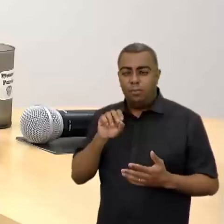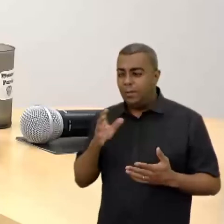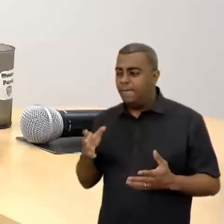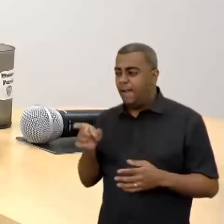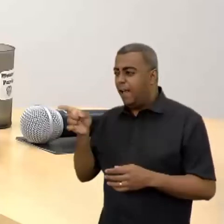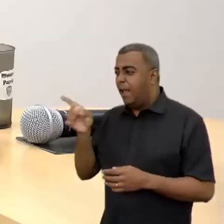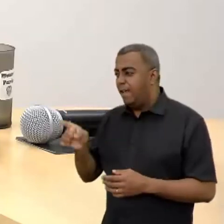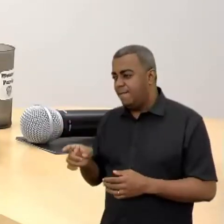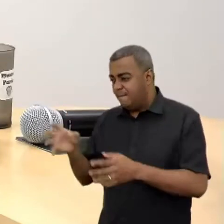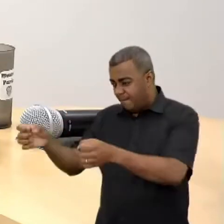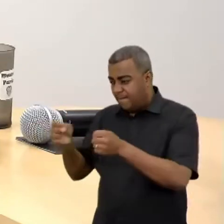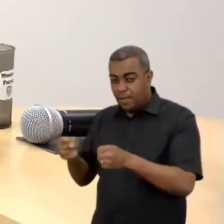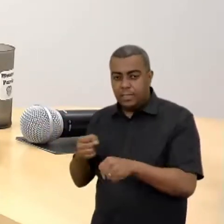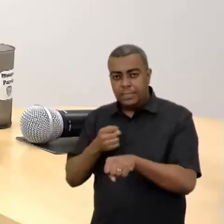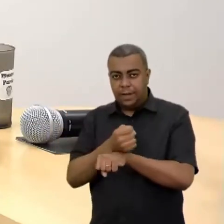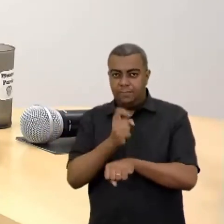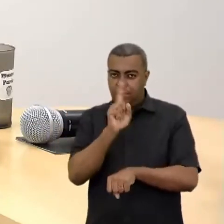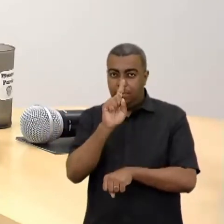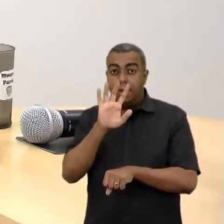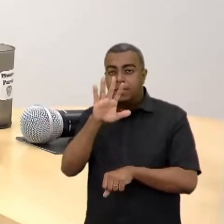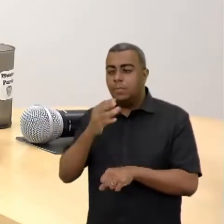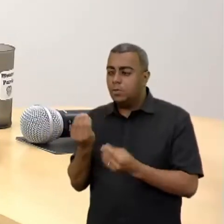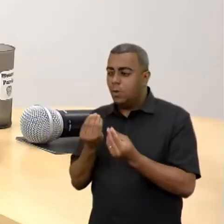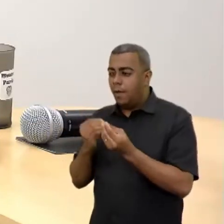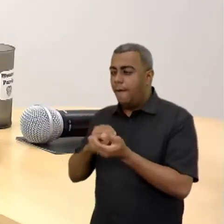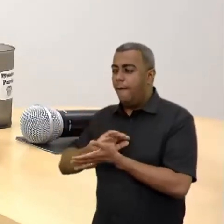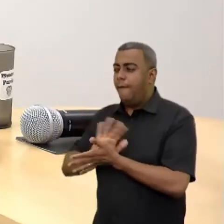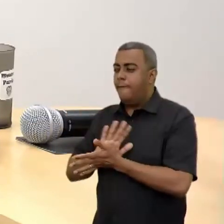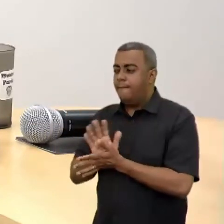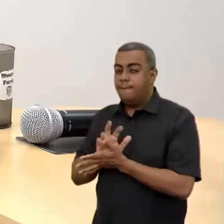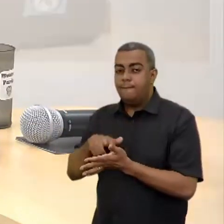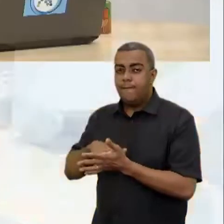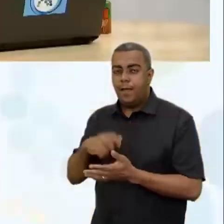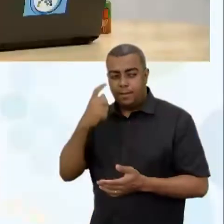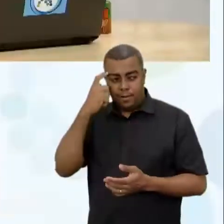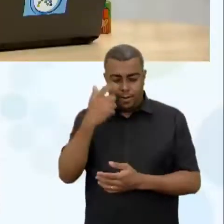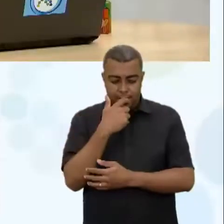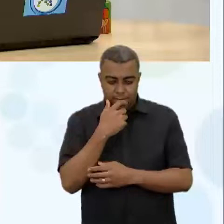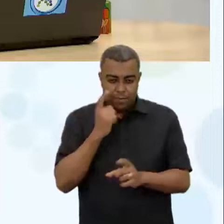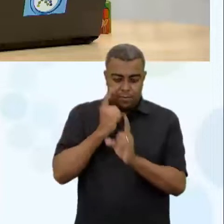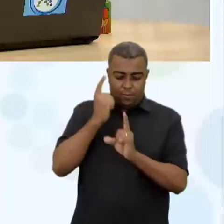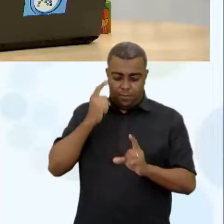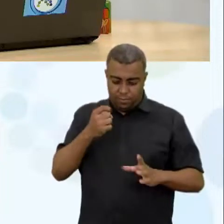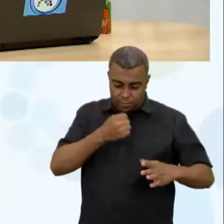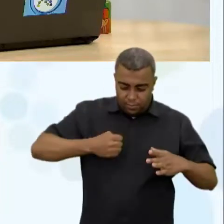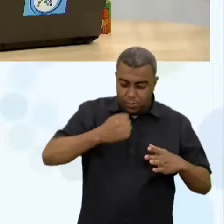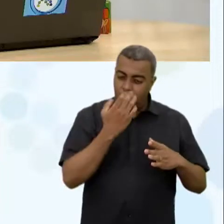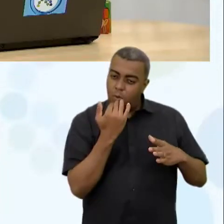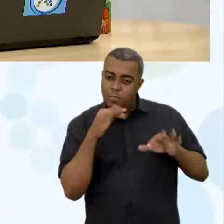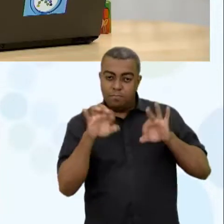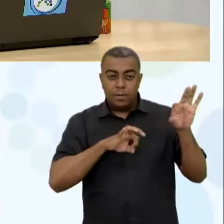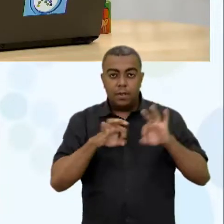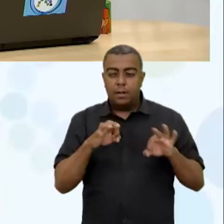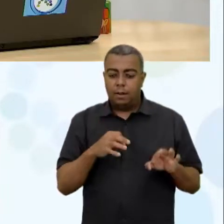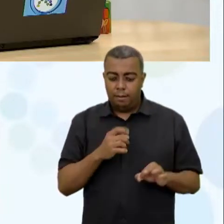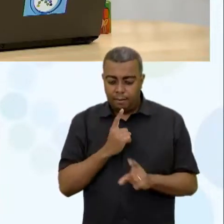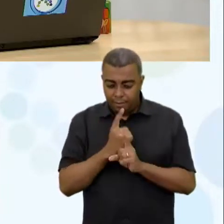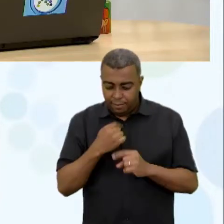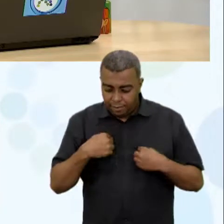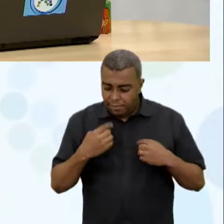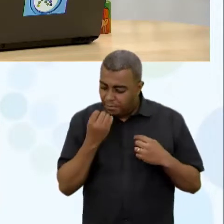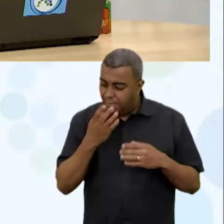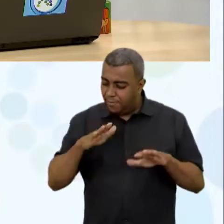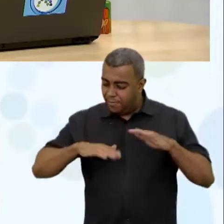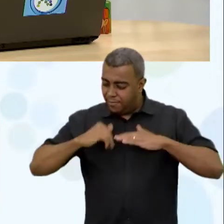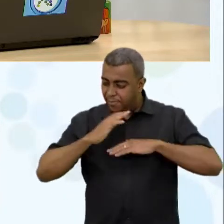formas, né? Porque ele já não era mais escravo, mas aí passaram a ser explorados, e ele se descobriu cozinheiro ali, depois que fugiu. Então ele já era um